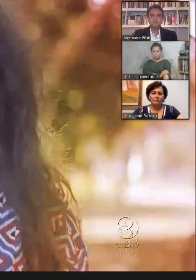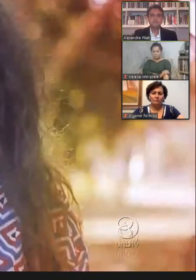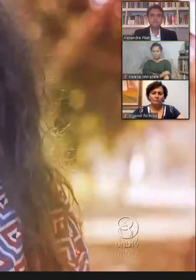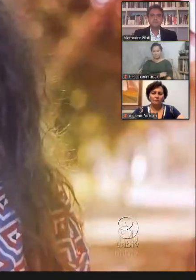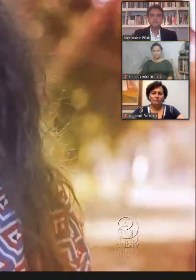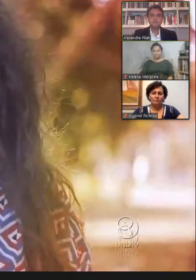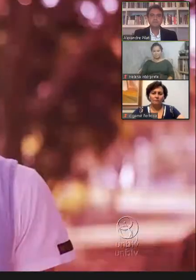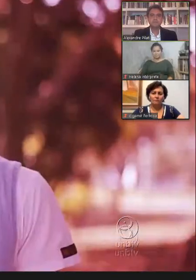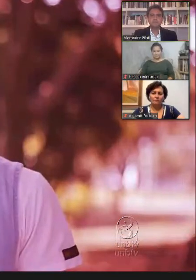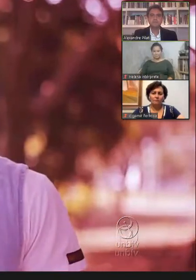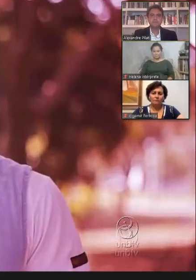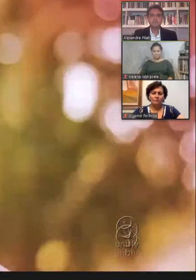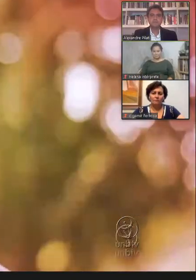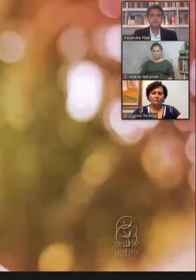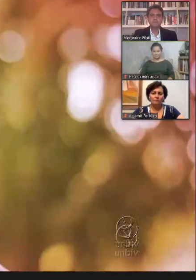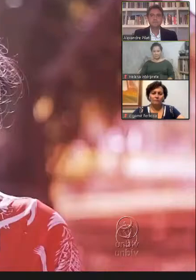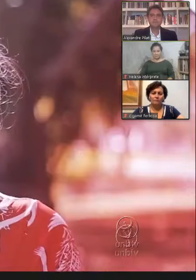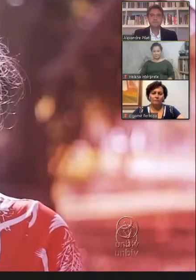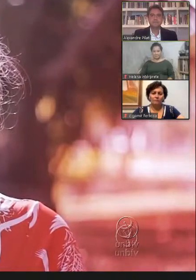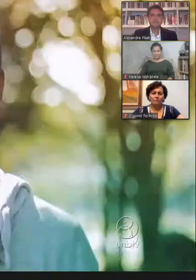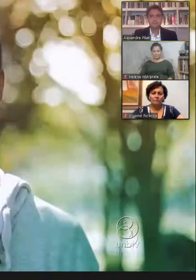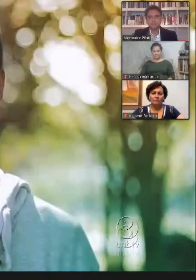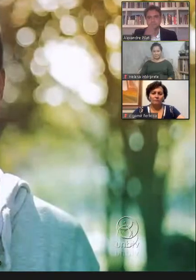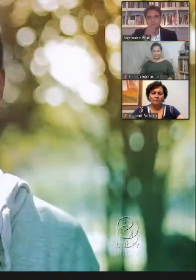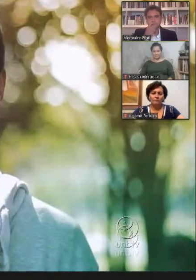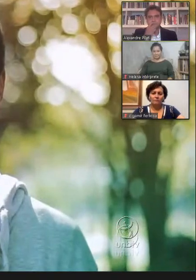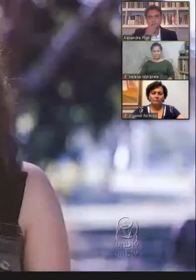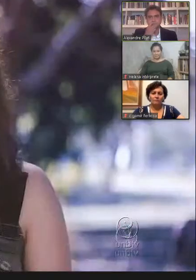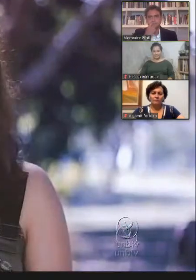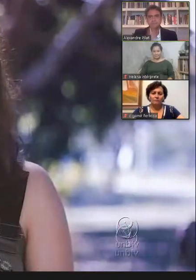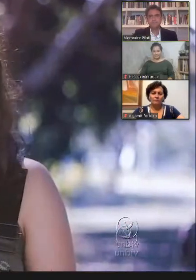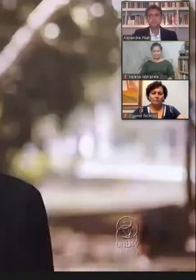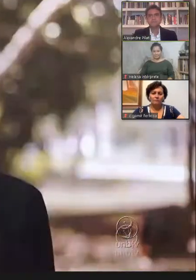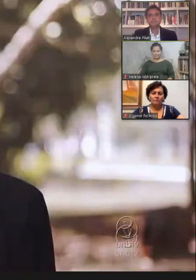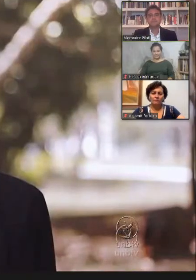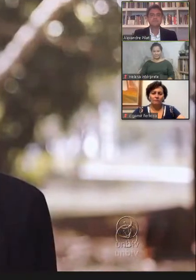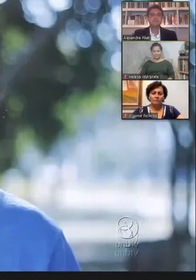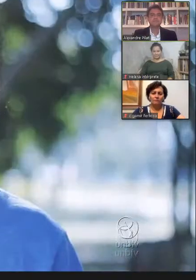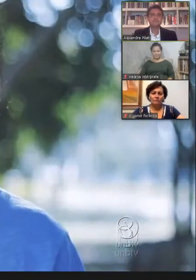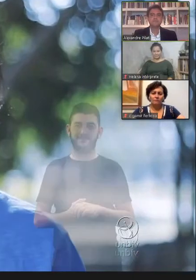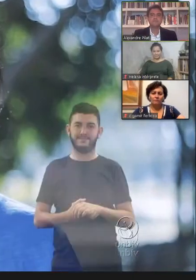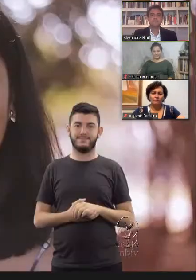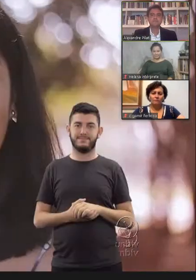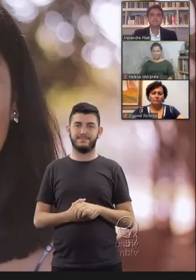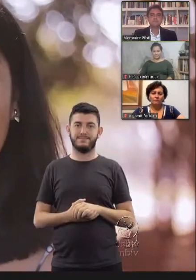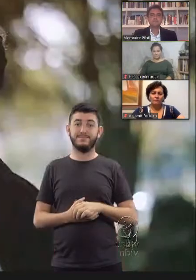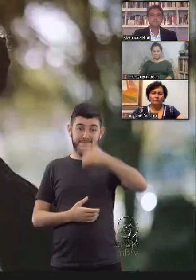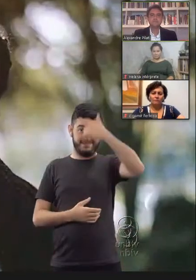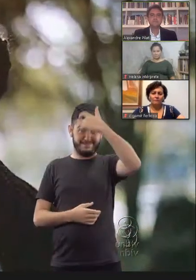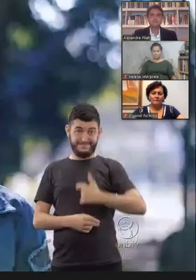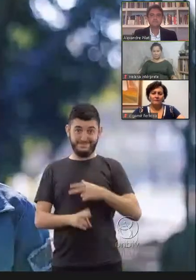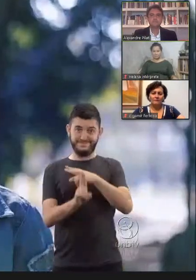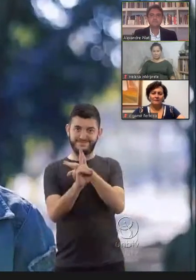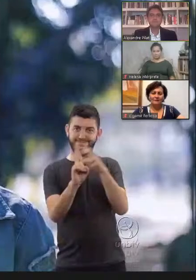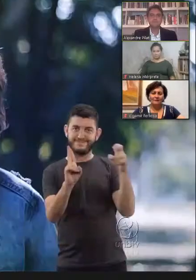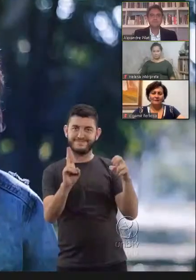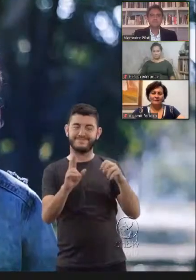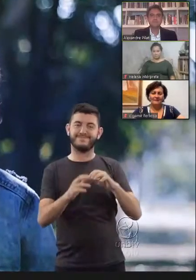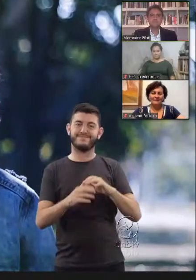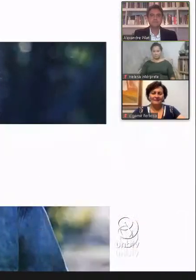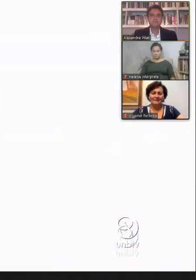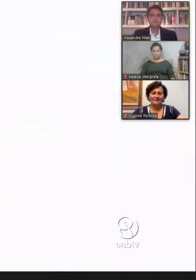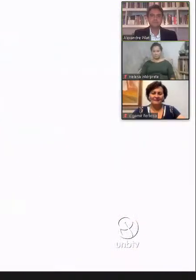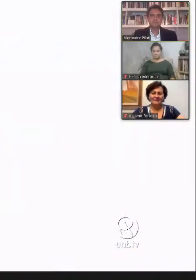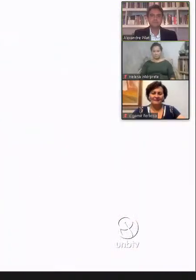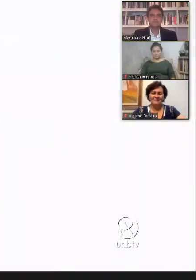Eu sou UNB. Watashi wa UNB. UNB. Ami UNB. Sheha é UNB. UNB. UNB. UNB. Eu sou